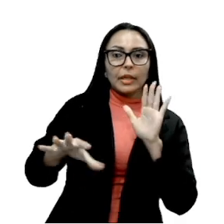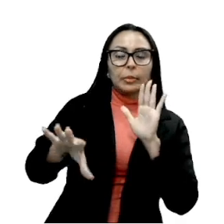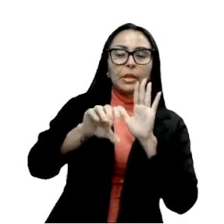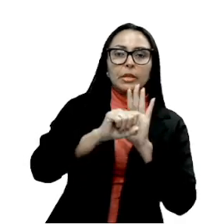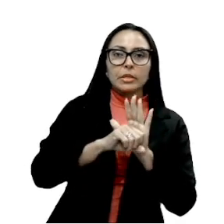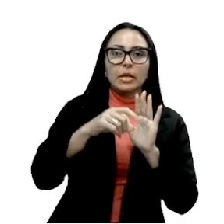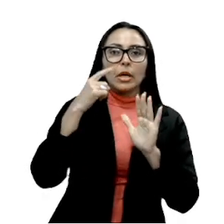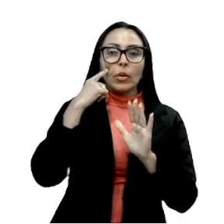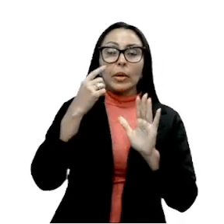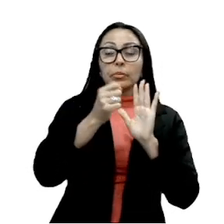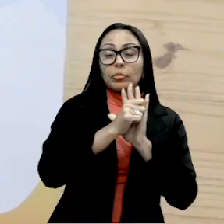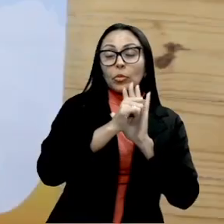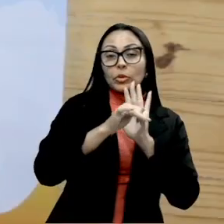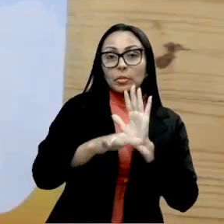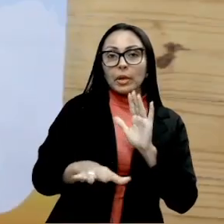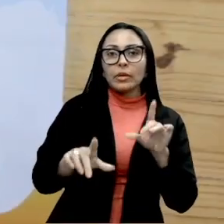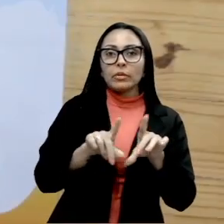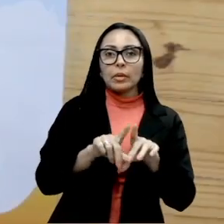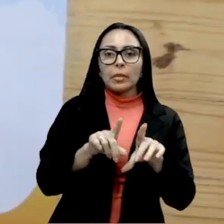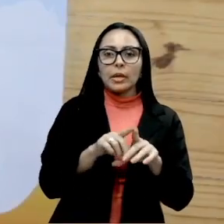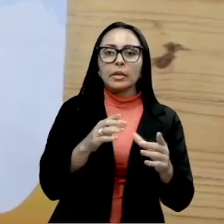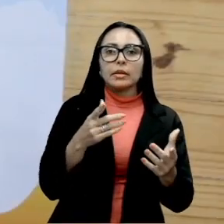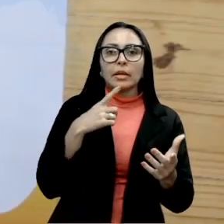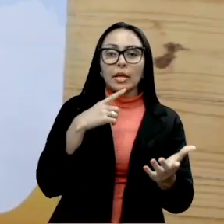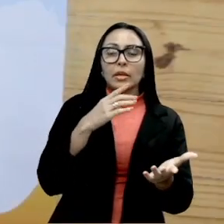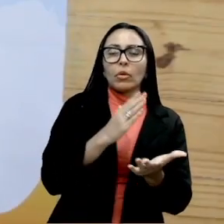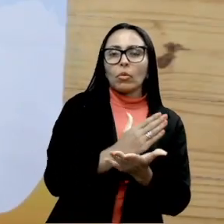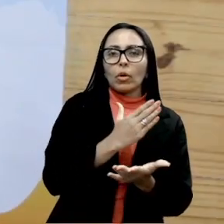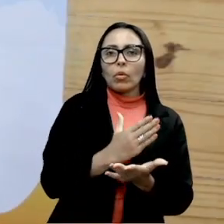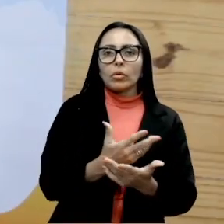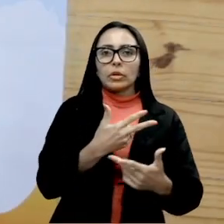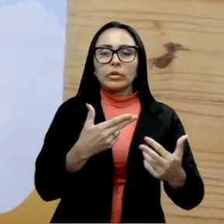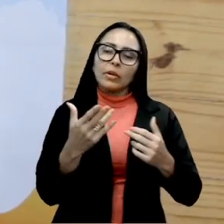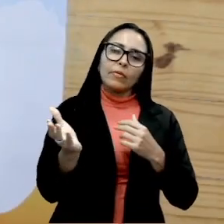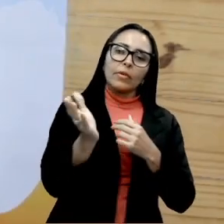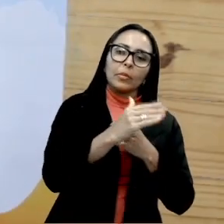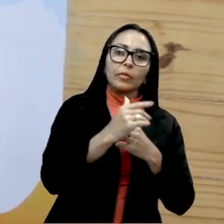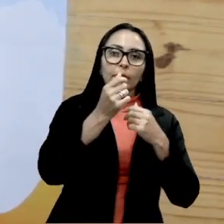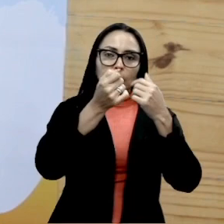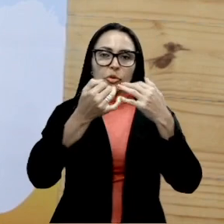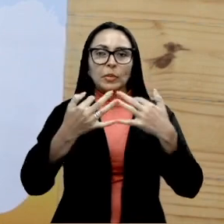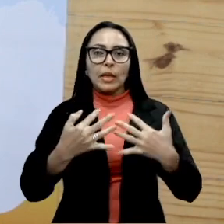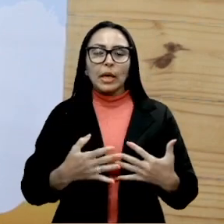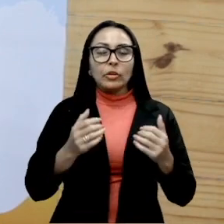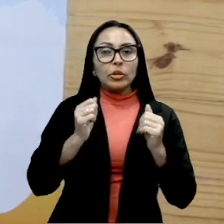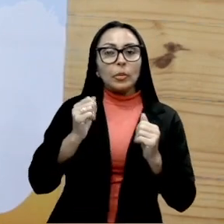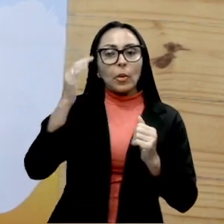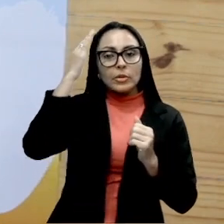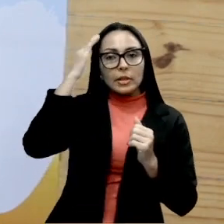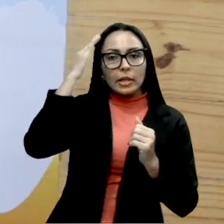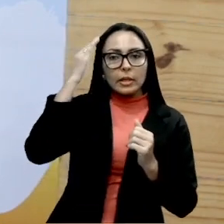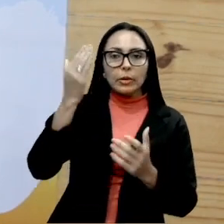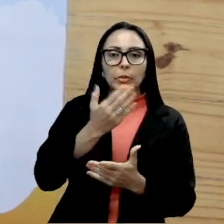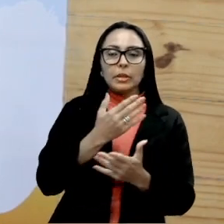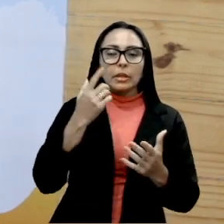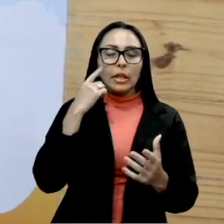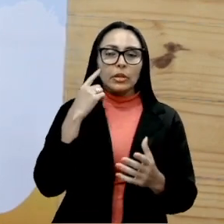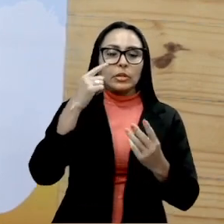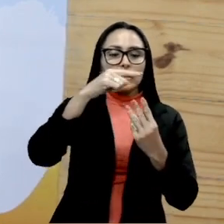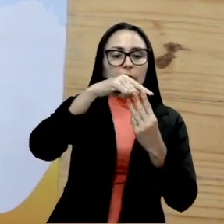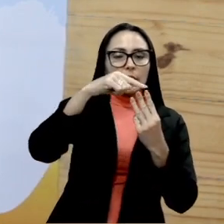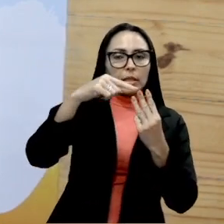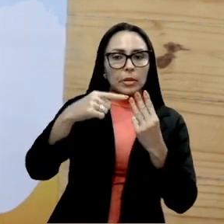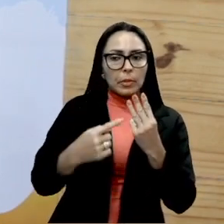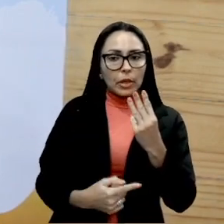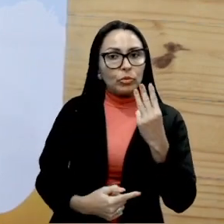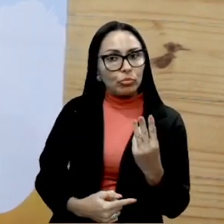É rotineiro ou tem alguma coisa de artística? Vamos ver? Para que a gente possa entender, vamos ver aqui 3 segmentos de mercado, 3